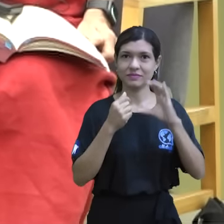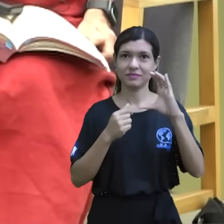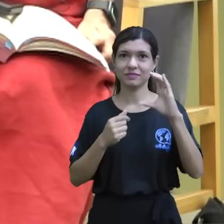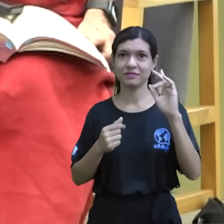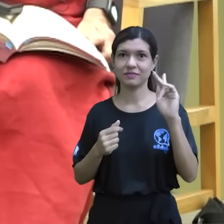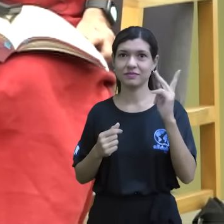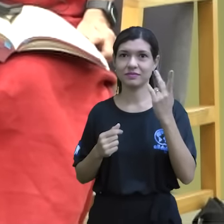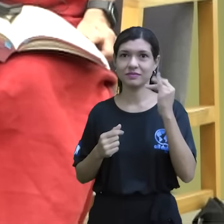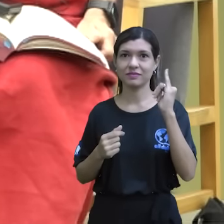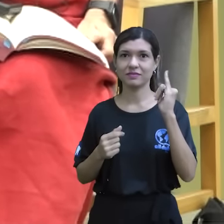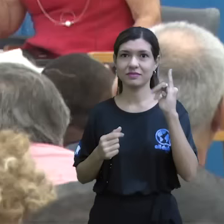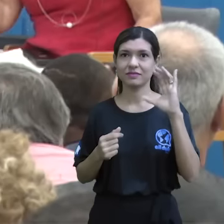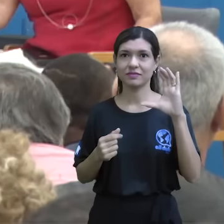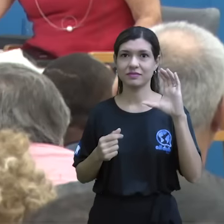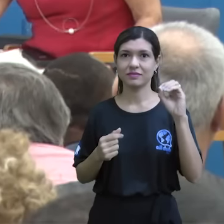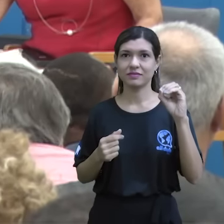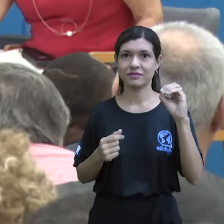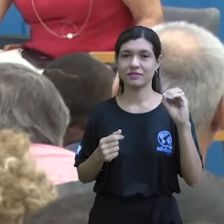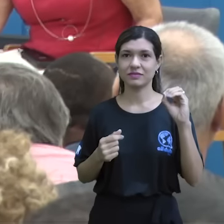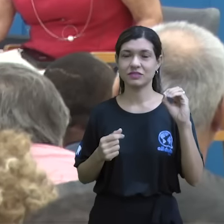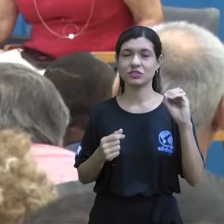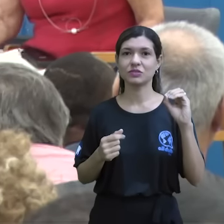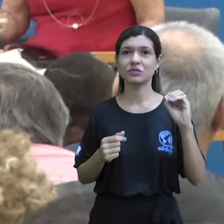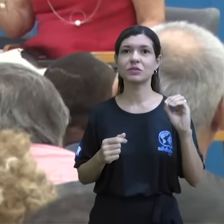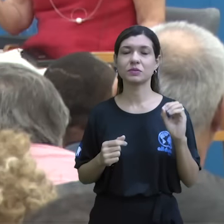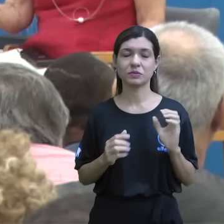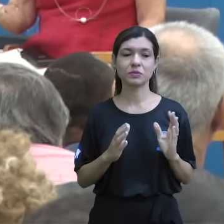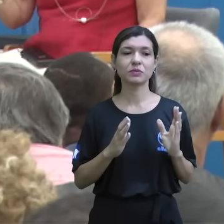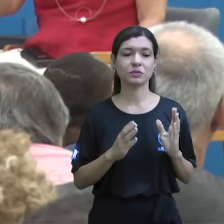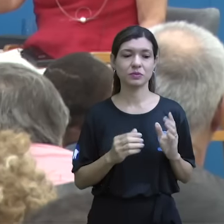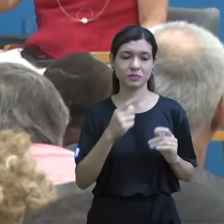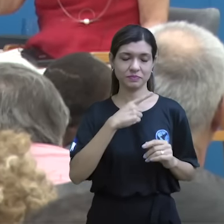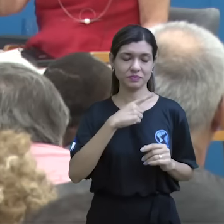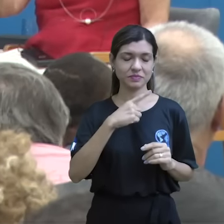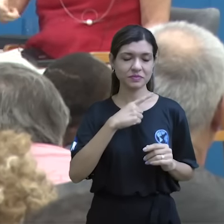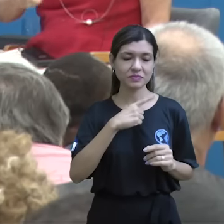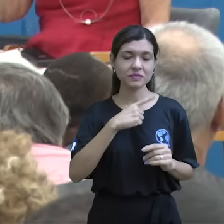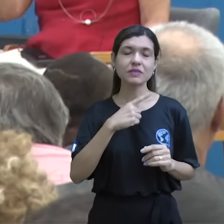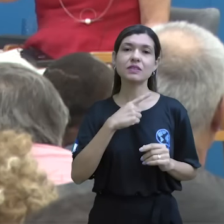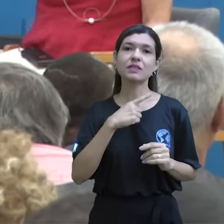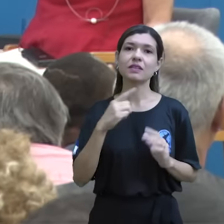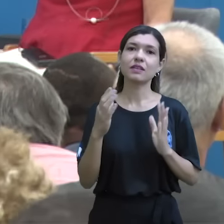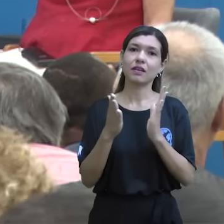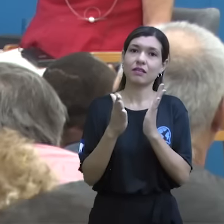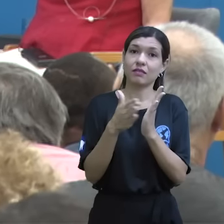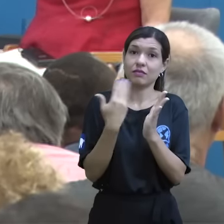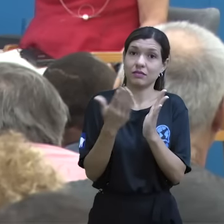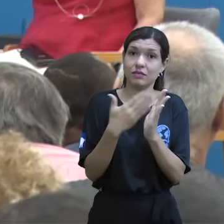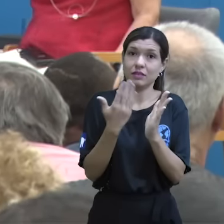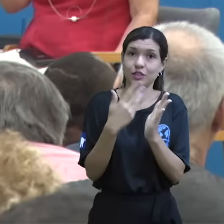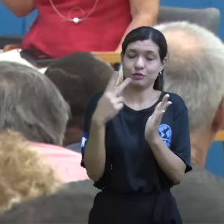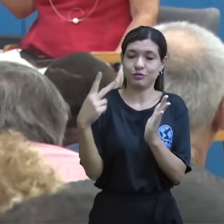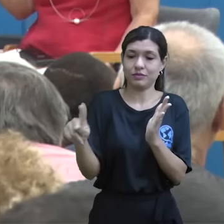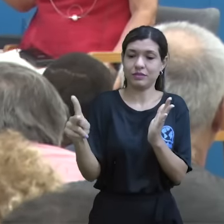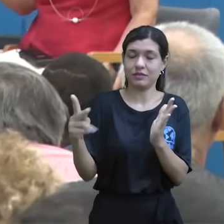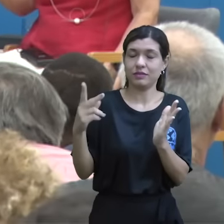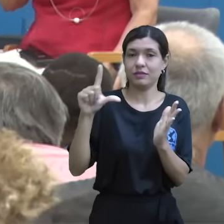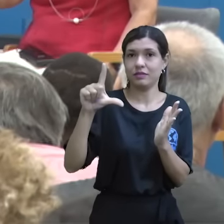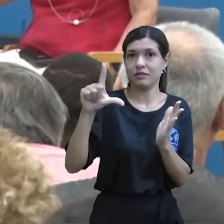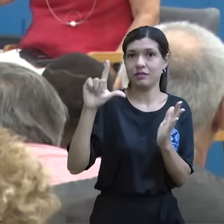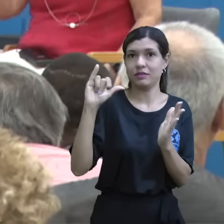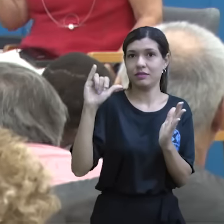Lília falou, de se recolher ao hospício, porque o hospício era o lugar para onde se levavam loucos,